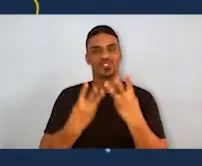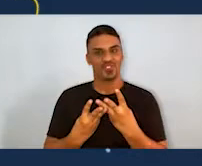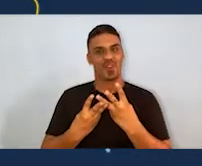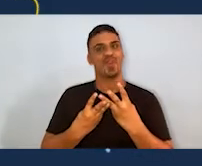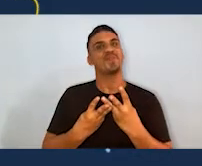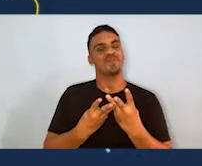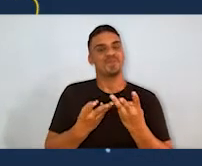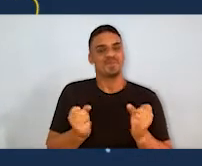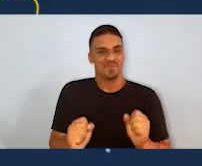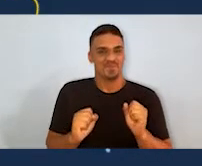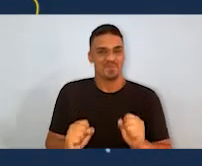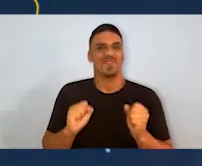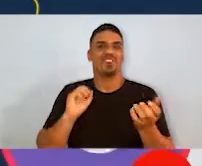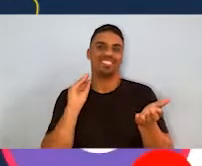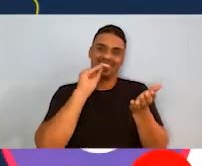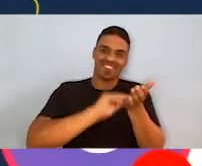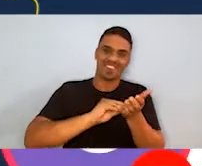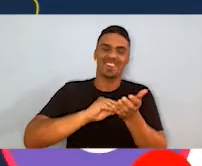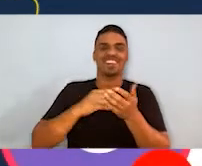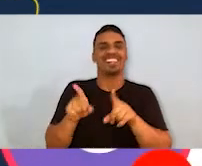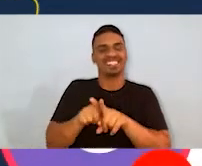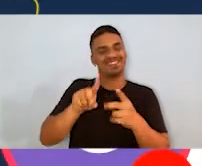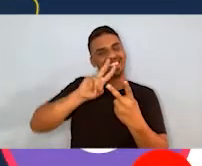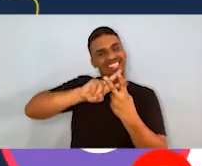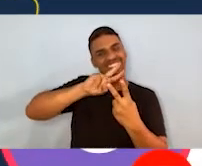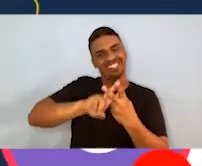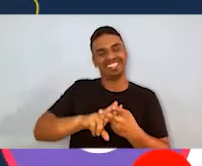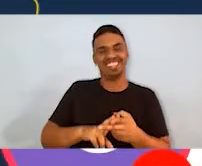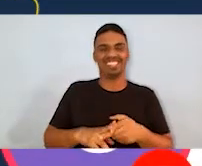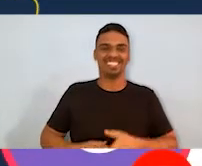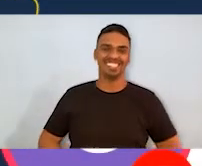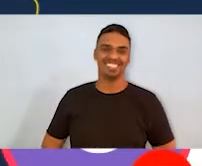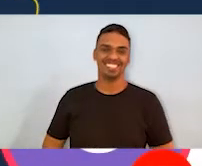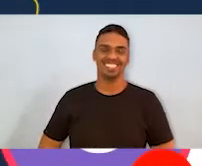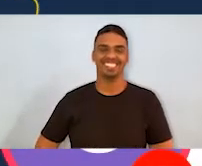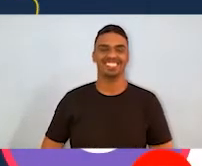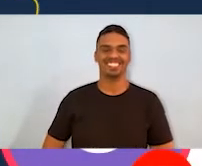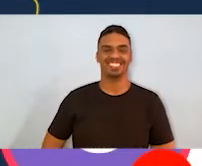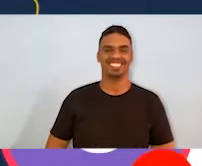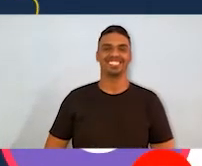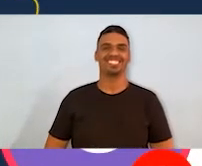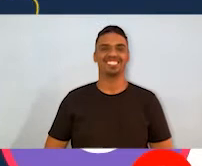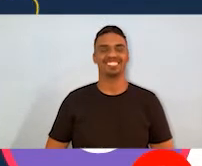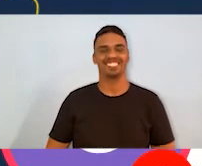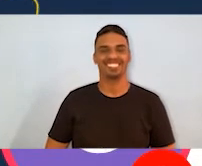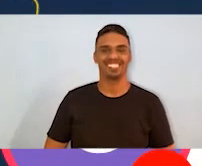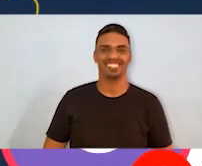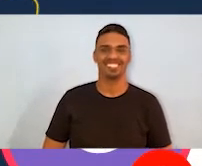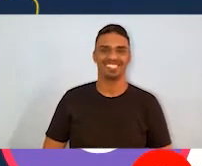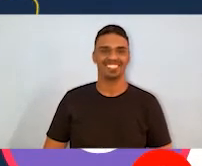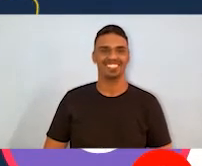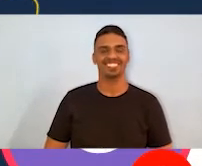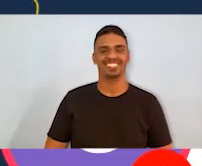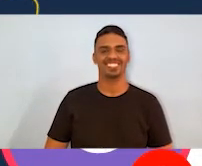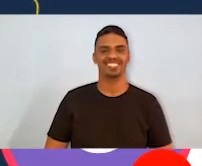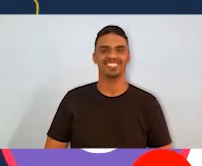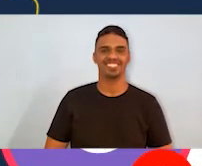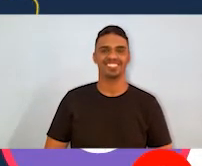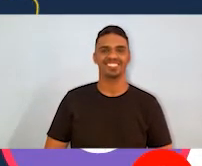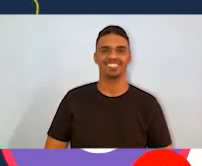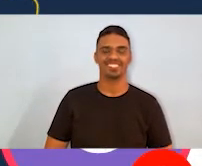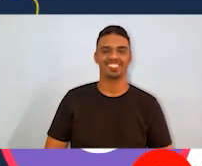E sim, então agora eu vou dar uma olhada aqui.